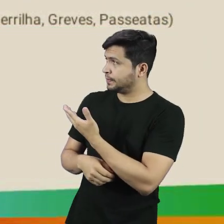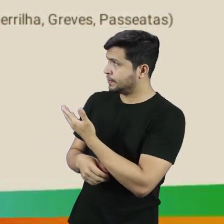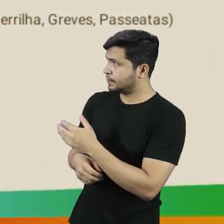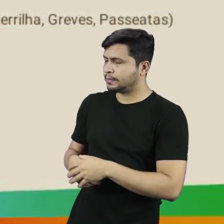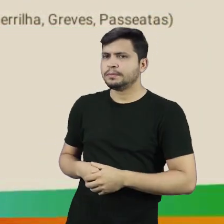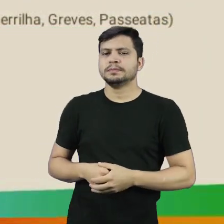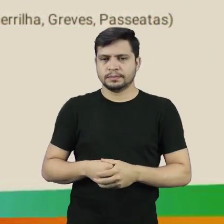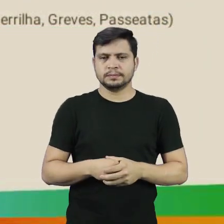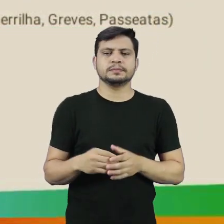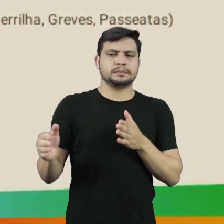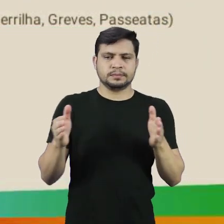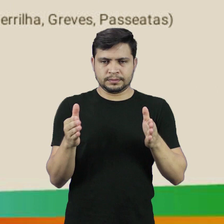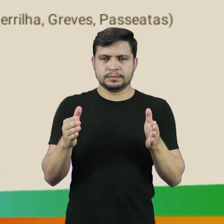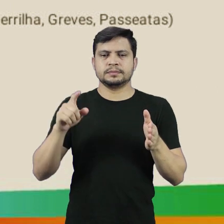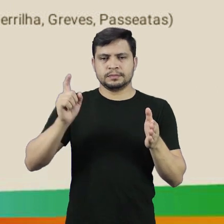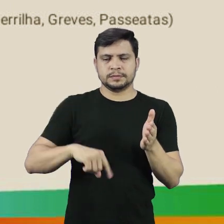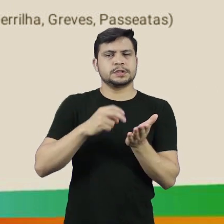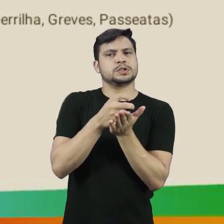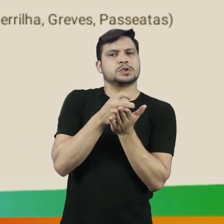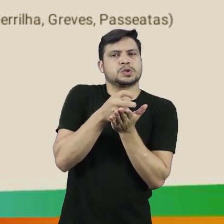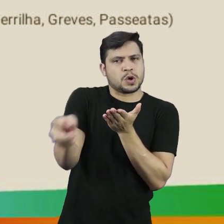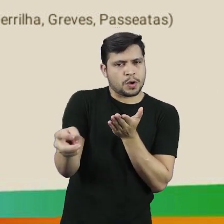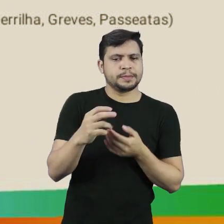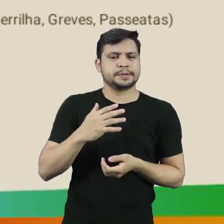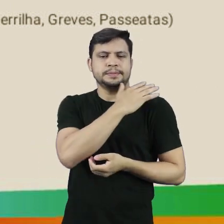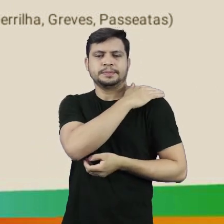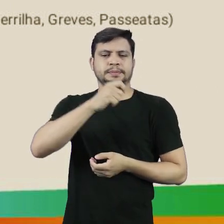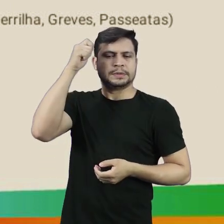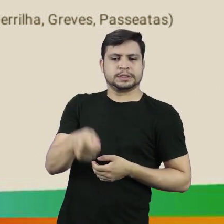em 64 com um golpe dado pelos militares aqui no Brasil.